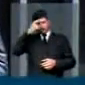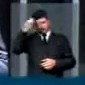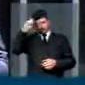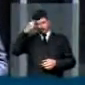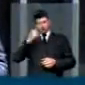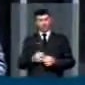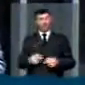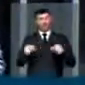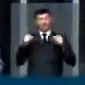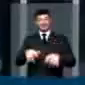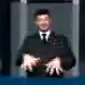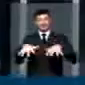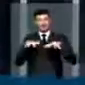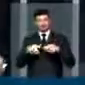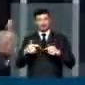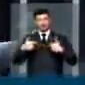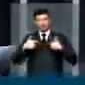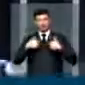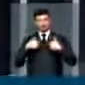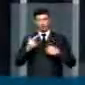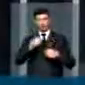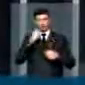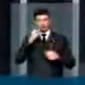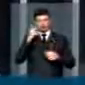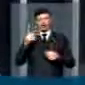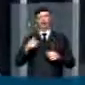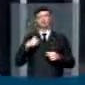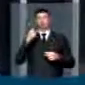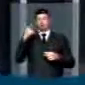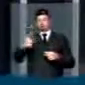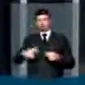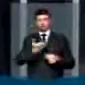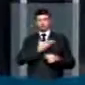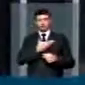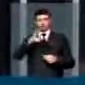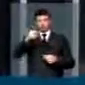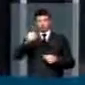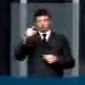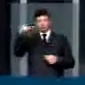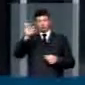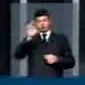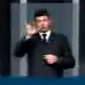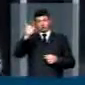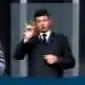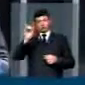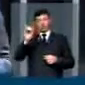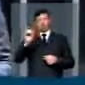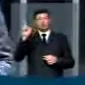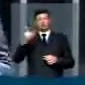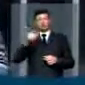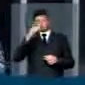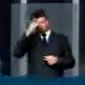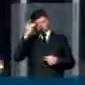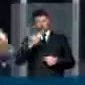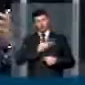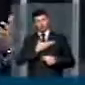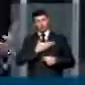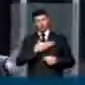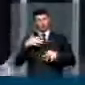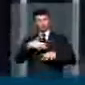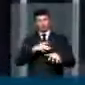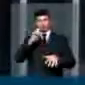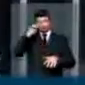e nessa sessão eu fiz referência e faço novamente ao companheiro João Francisco. O João Francisco, que é um companheiro do